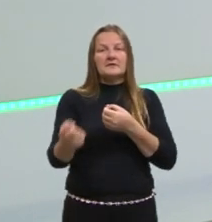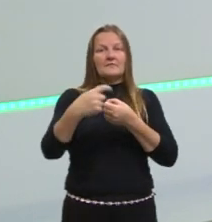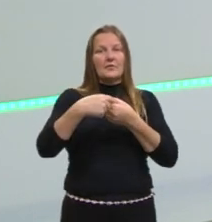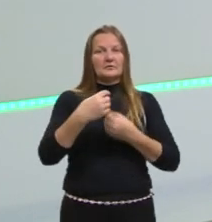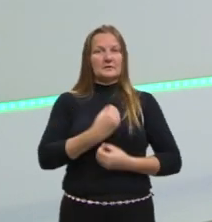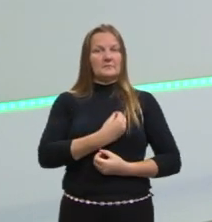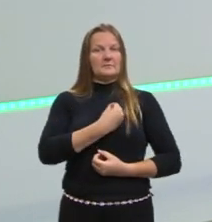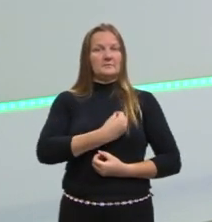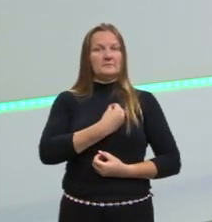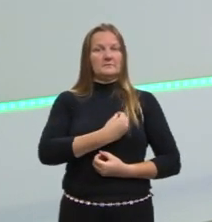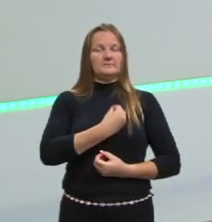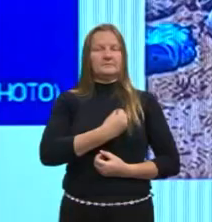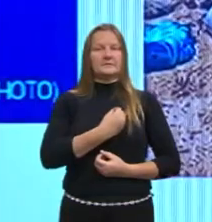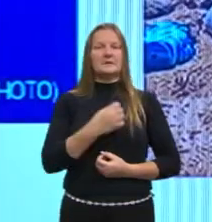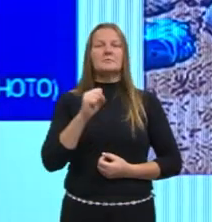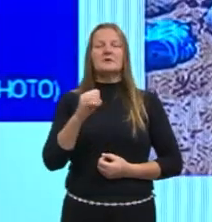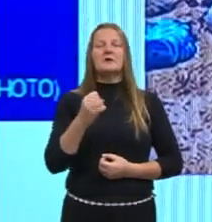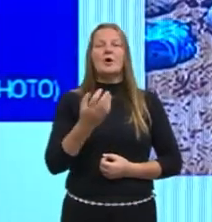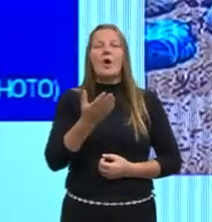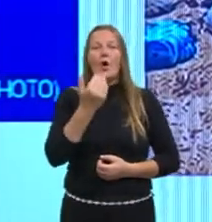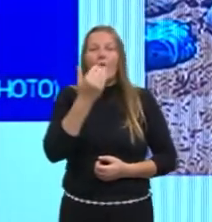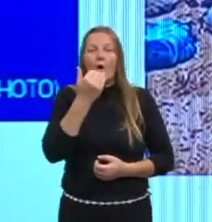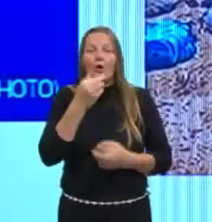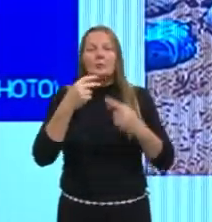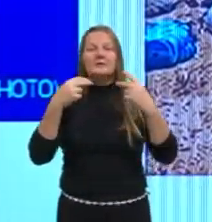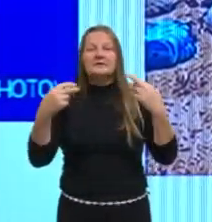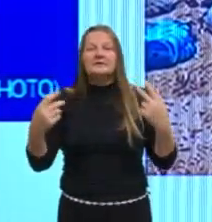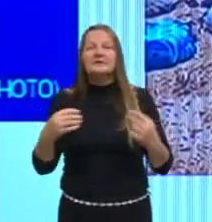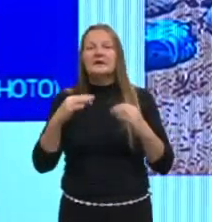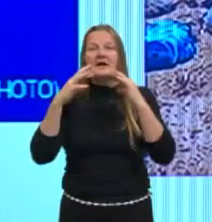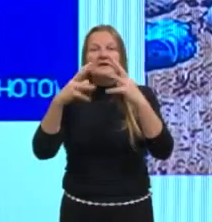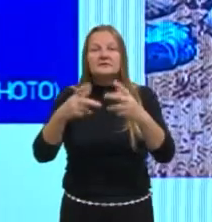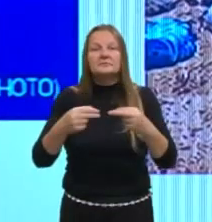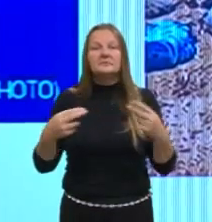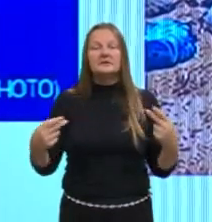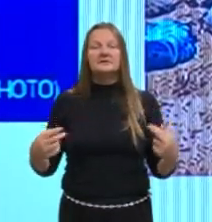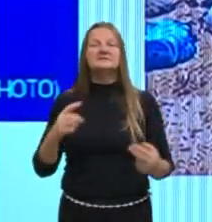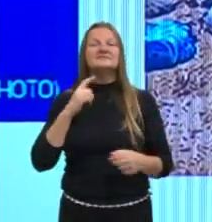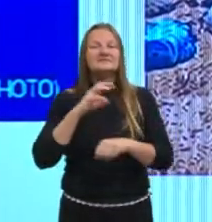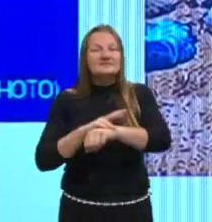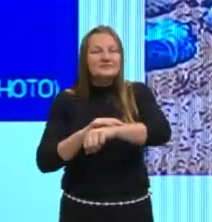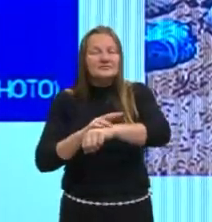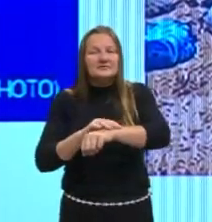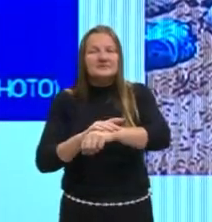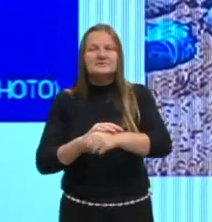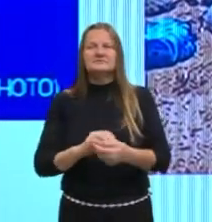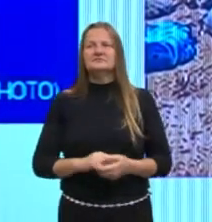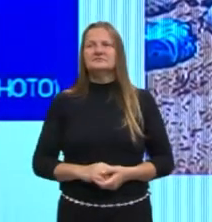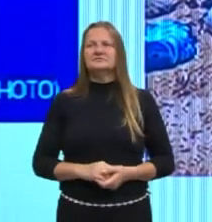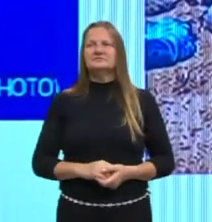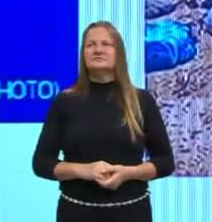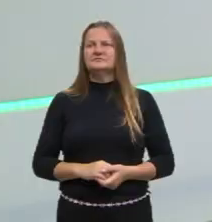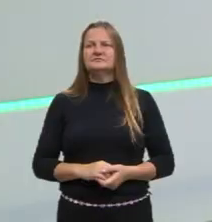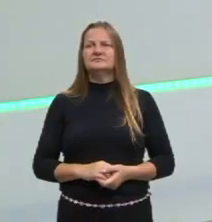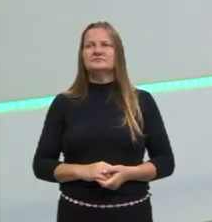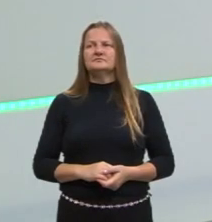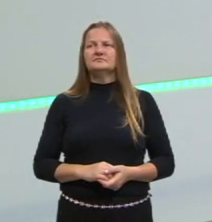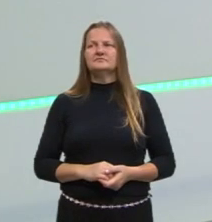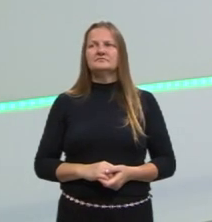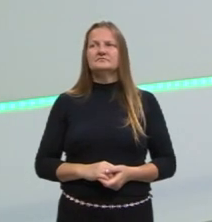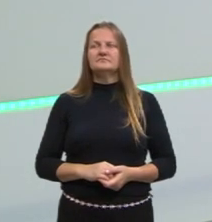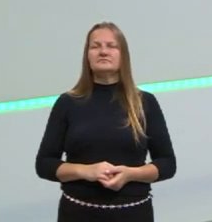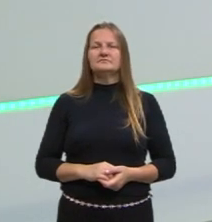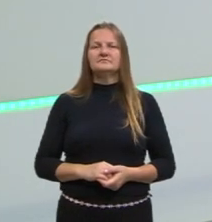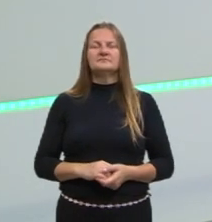seres humanos porque porque a gente vai consumir Esses animais que estão muitas vezes doentes ou com problema